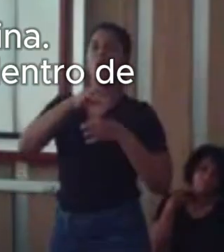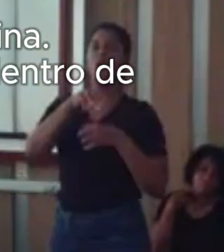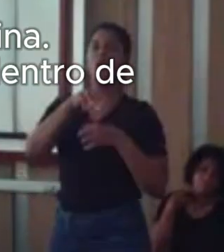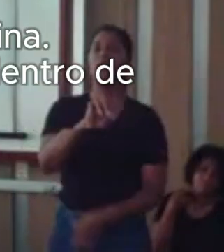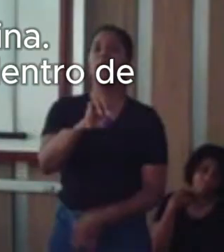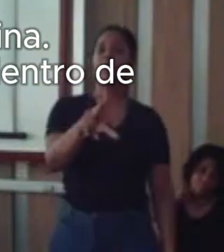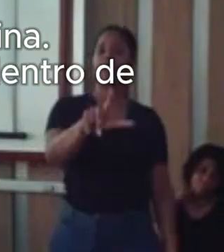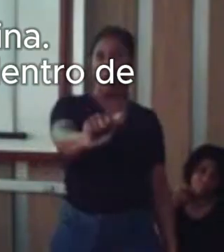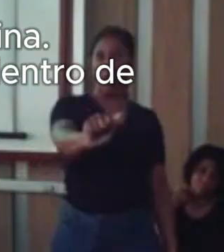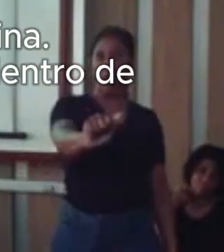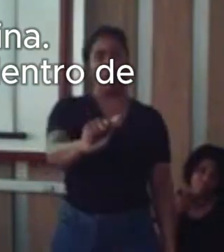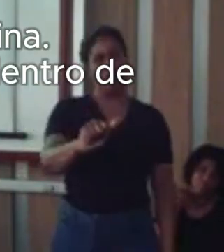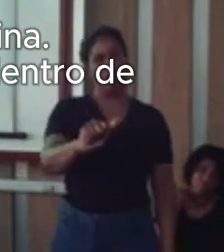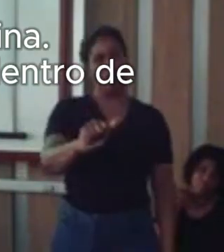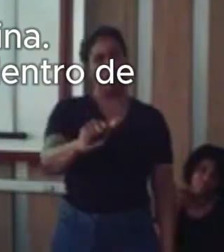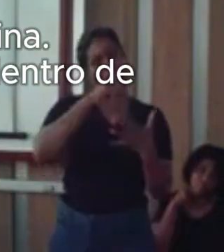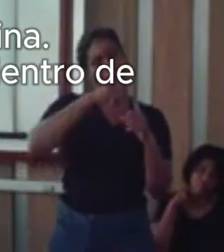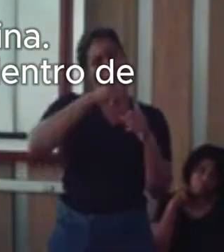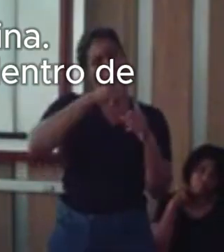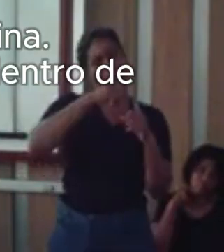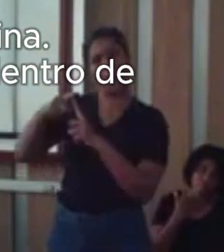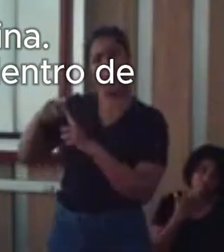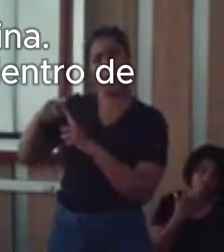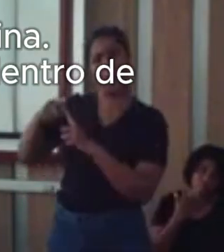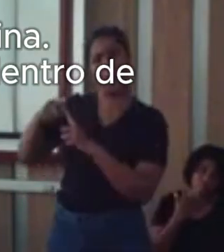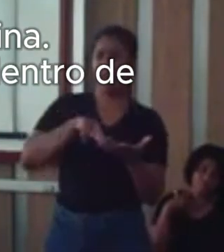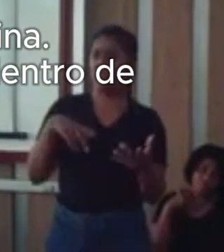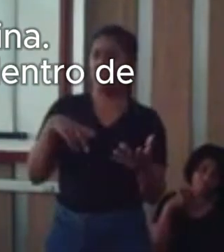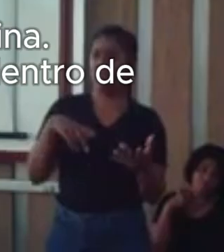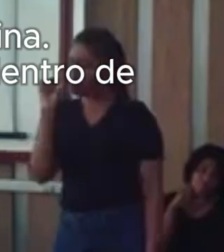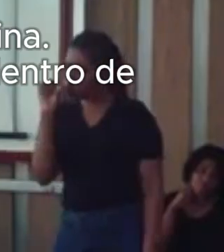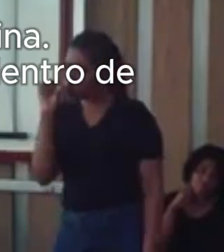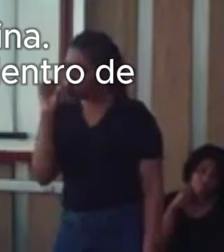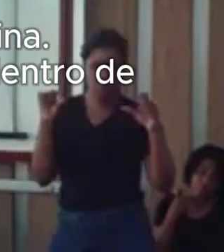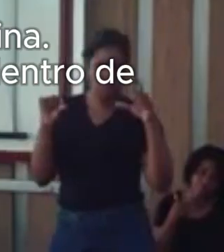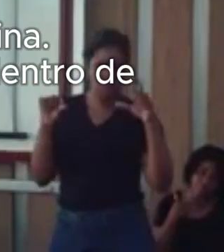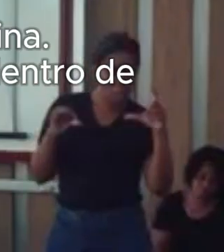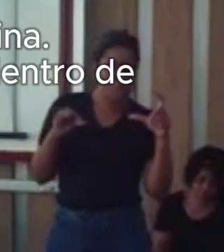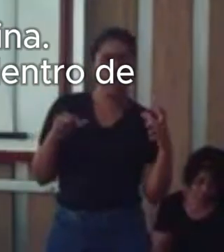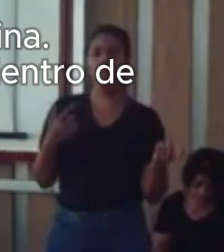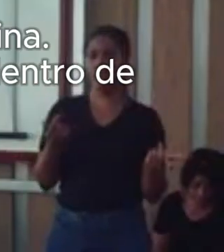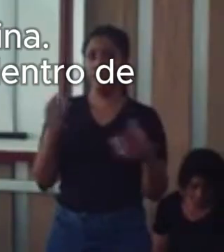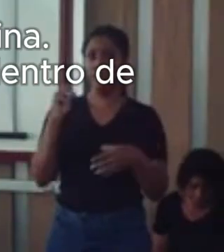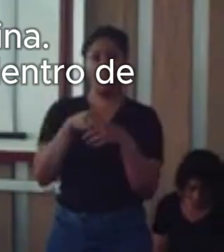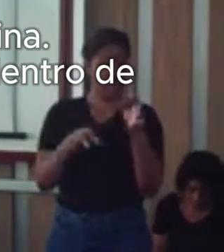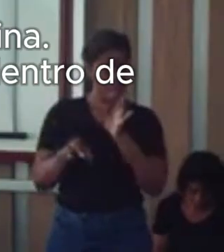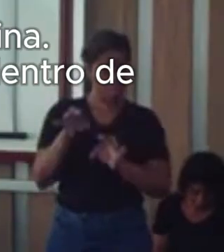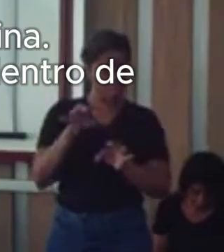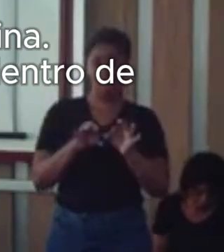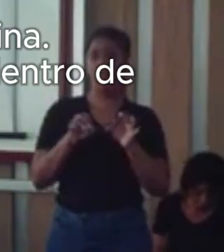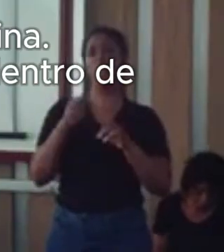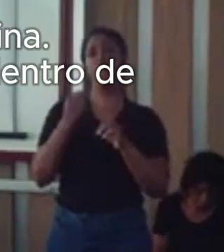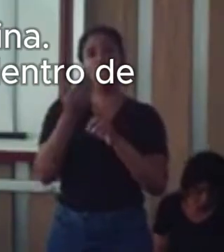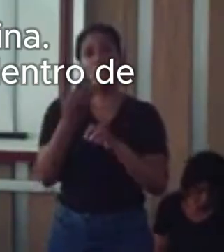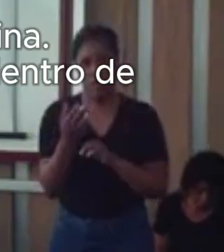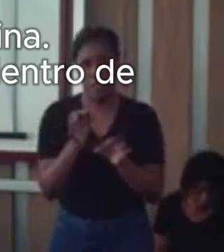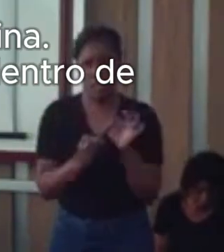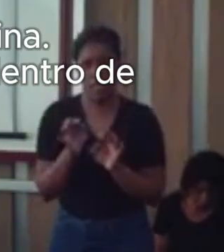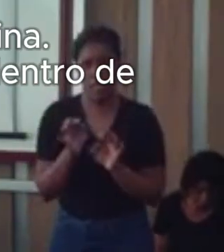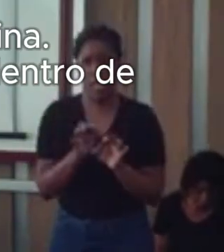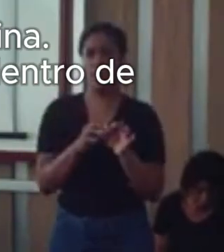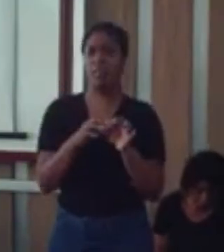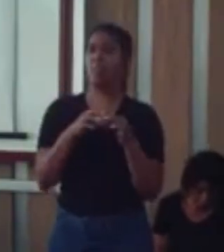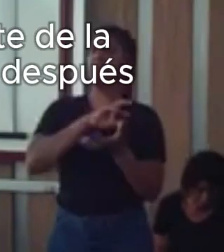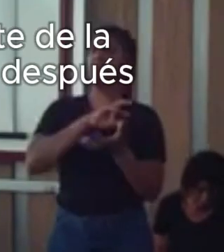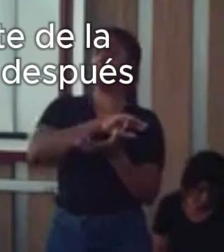Tem vários tipos de laminina. Tem laminina em pontinho pequeno, laminina em ponto grande, dentro da célula, em bainhas, de vários tipos. Mas o que a gente vê